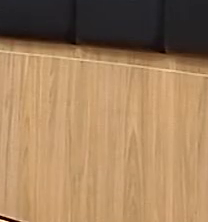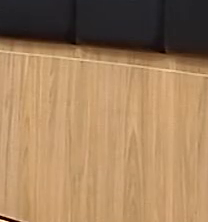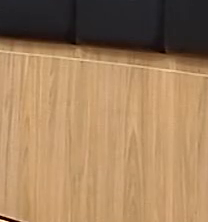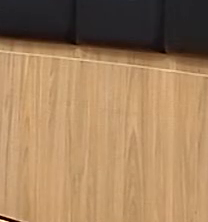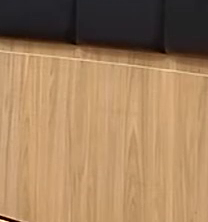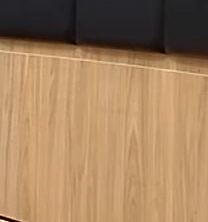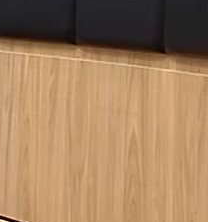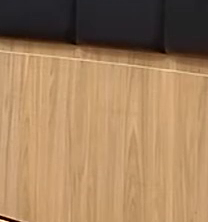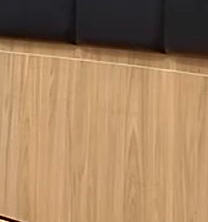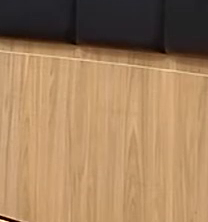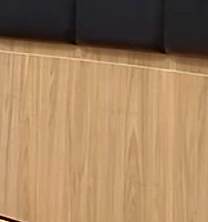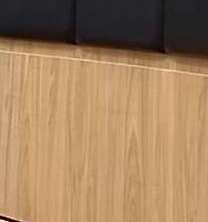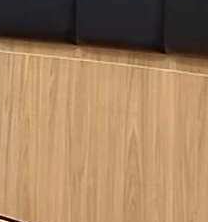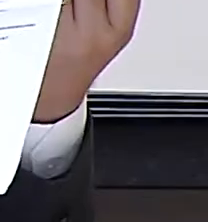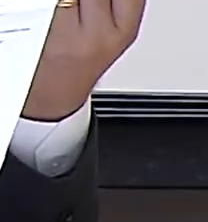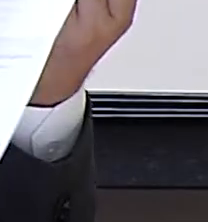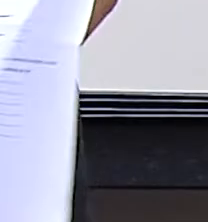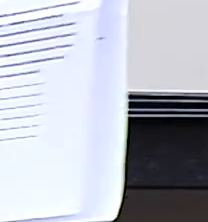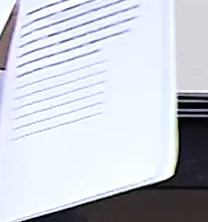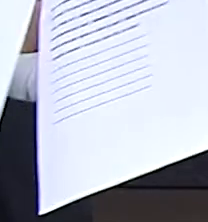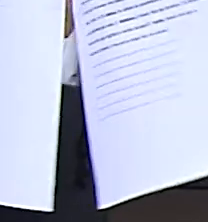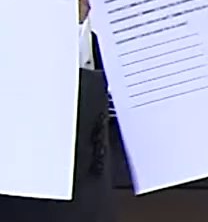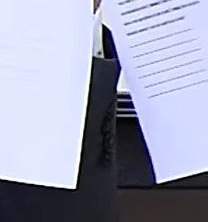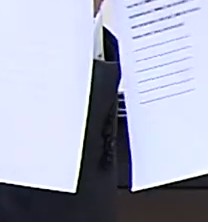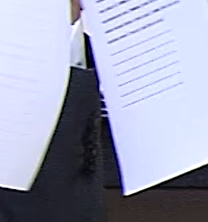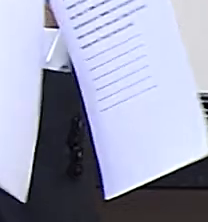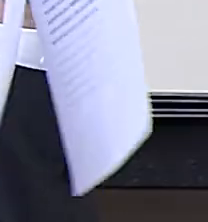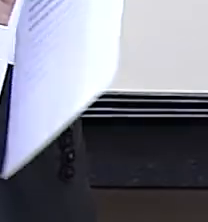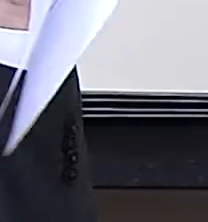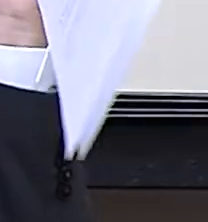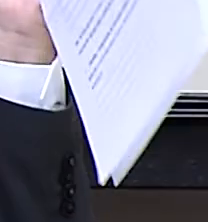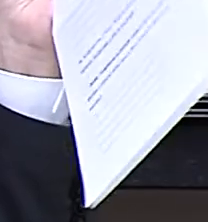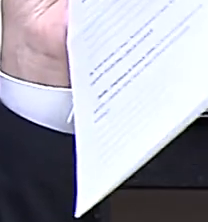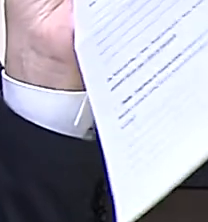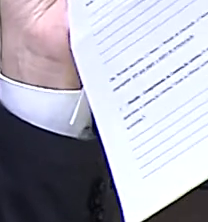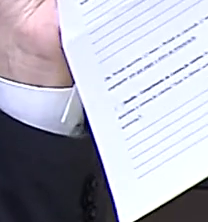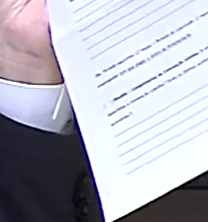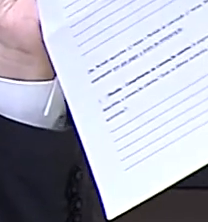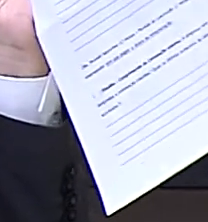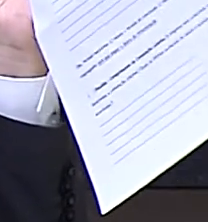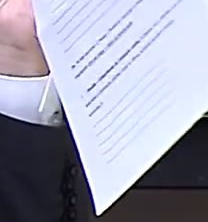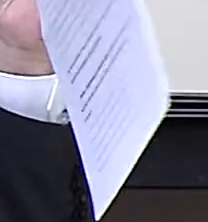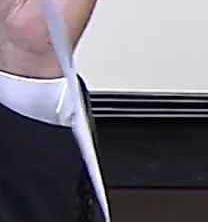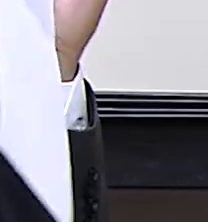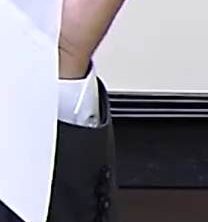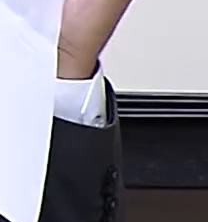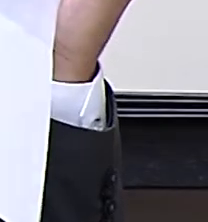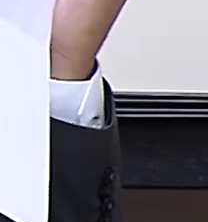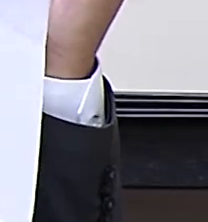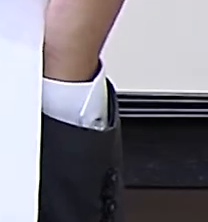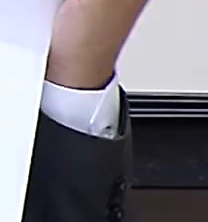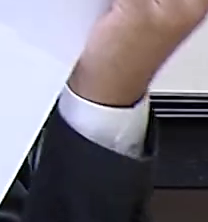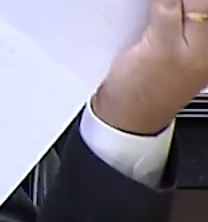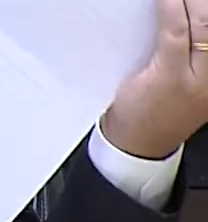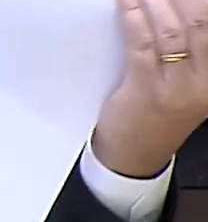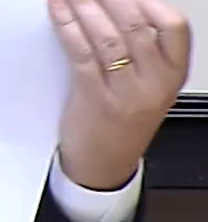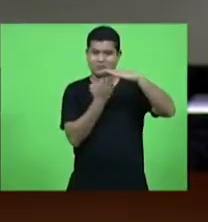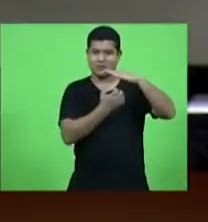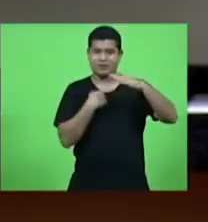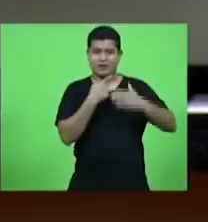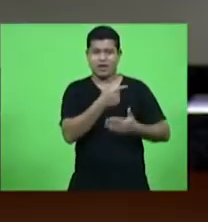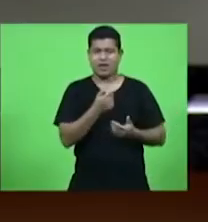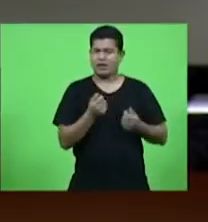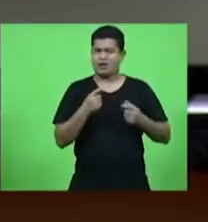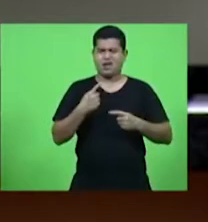ou às vezes saúde não participou da discussão o deputado Kennedy Nunes propôs a realização de uma audiência pública para tratar da questão